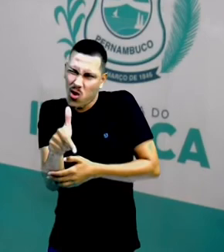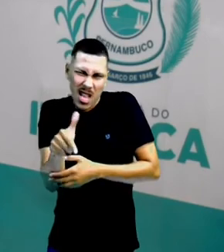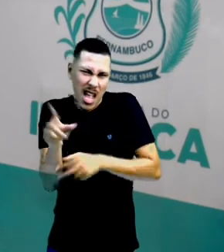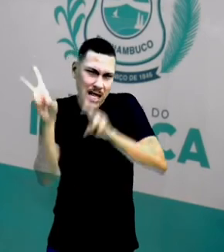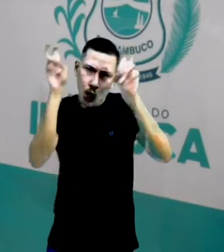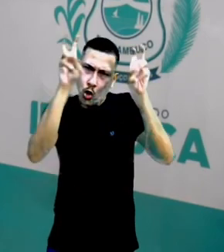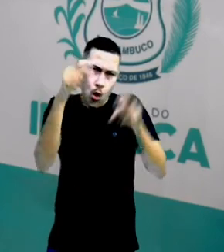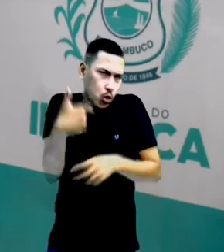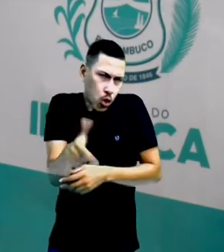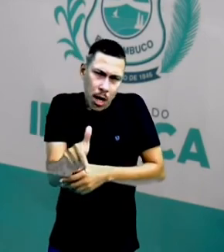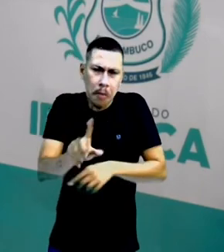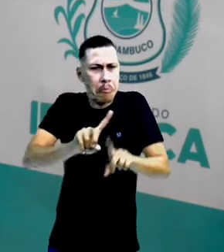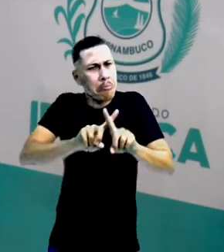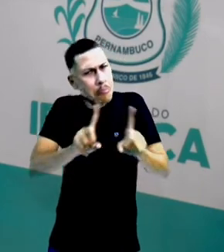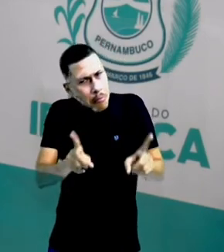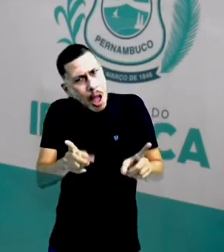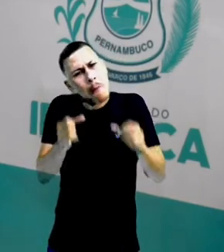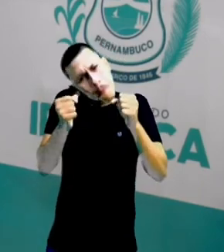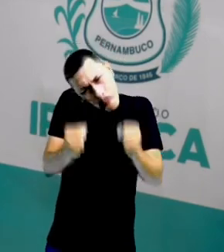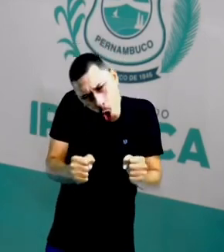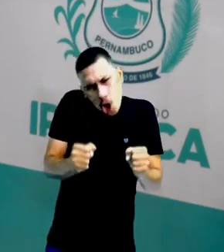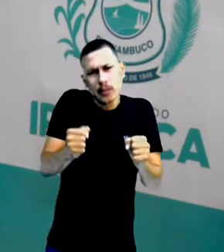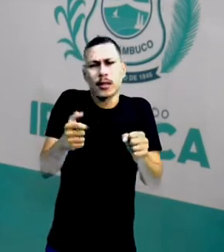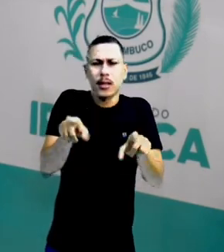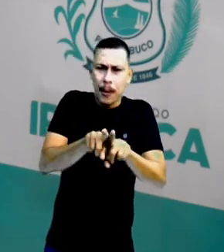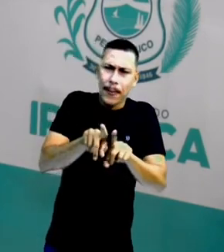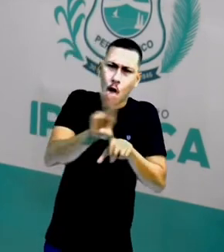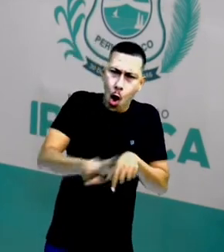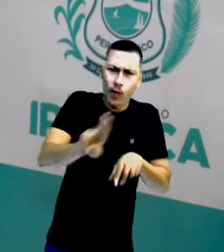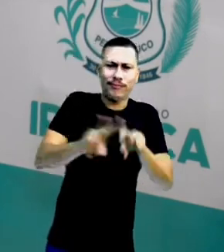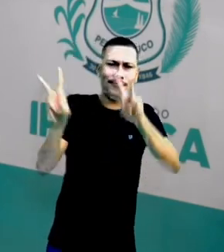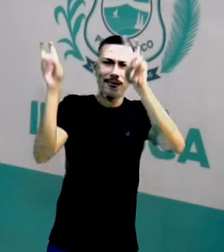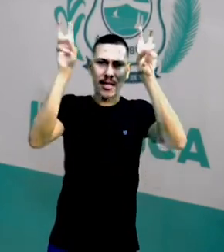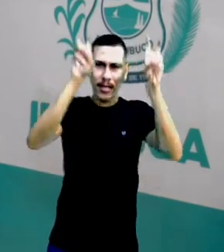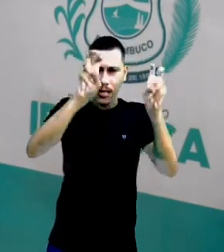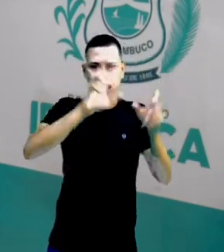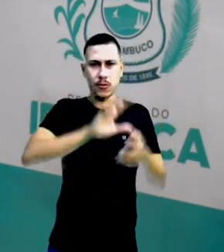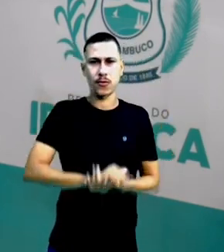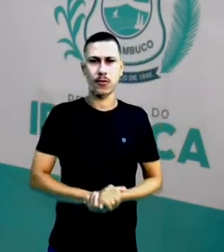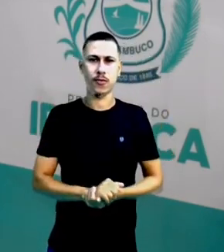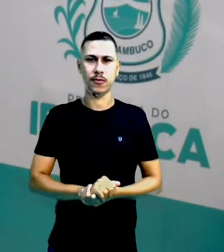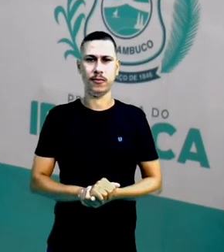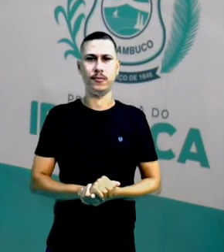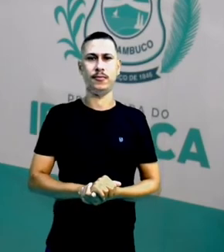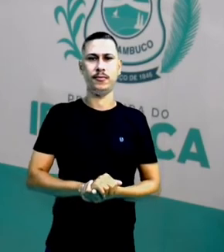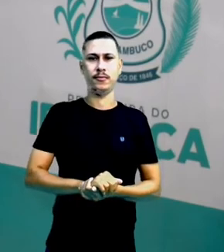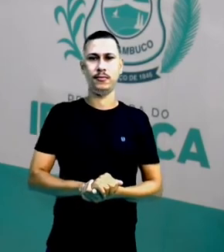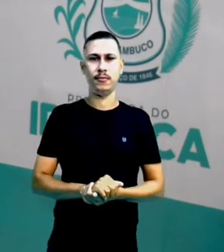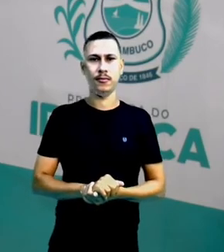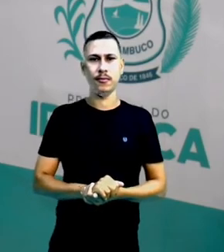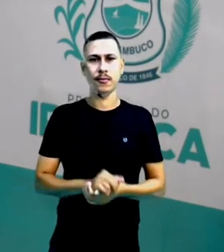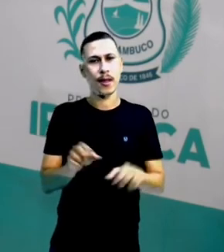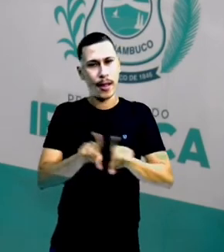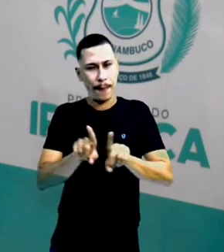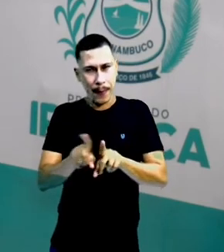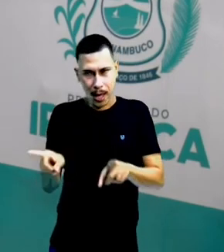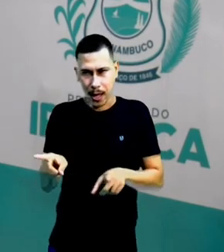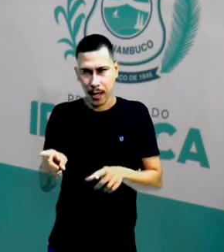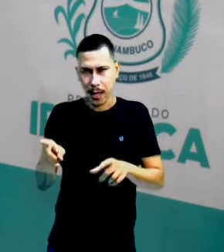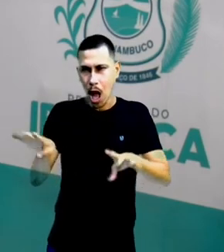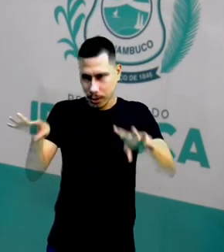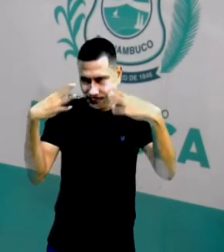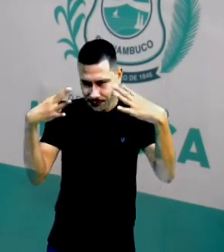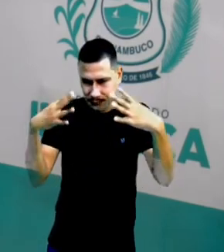certo? Mas também não quer dizer que um haikai não possa ter um título, pode ser que tenha, também é uma outra coisa que a gente tem que estar ligado. E